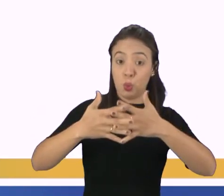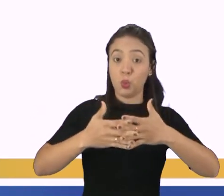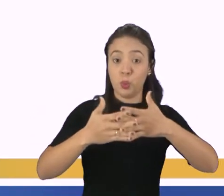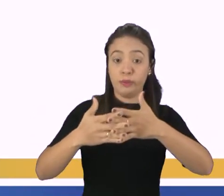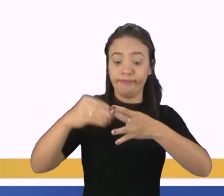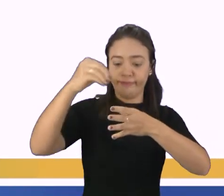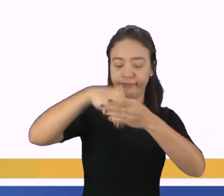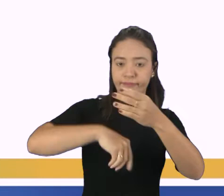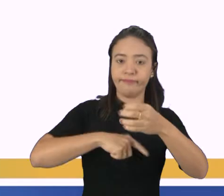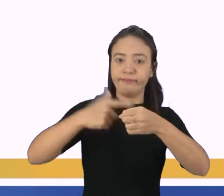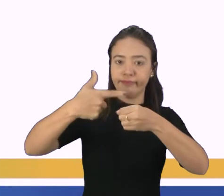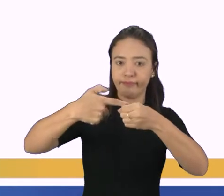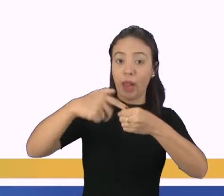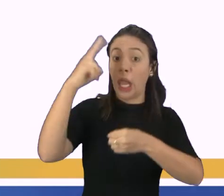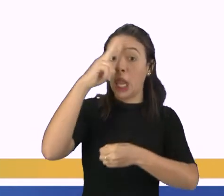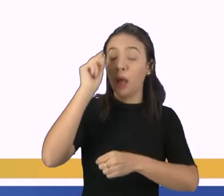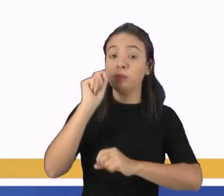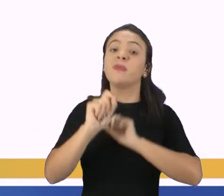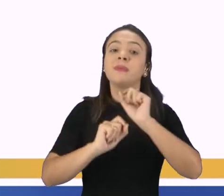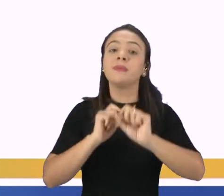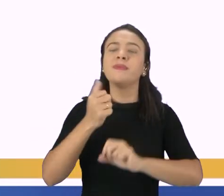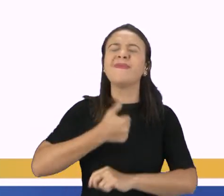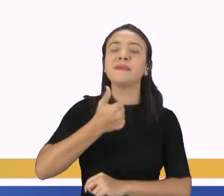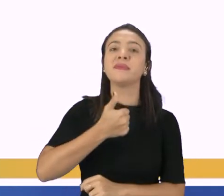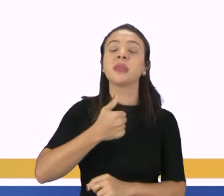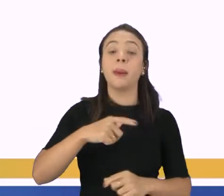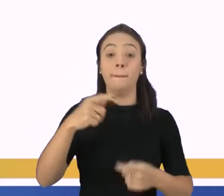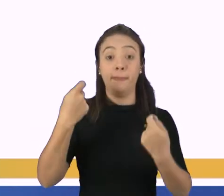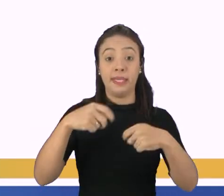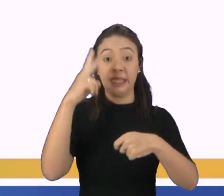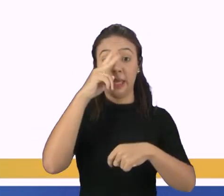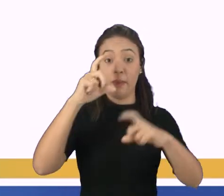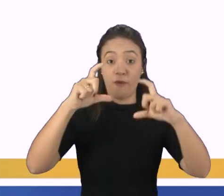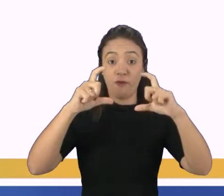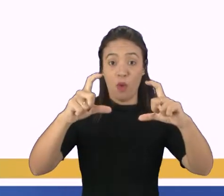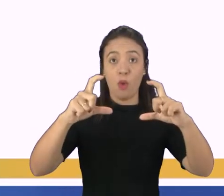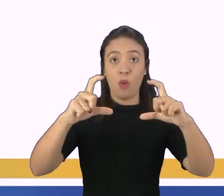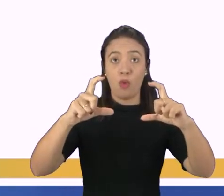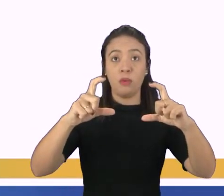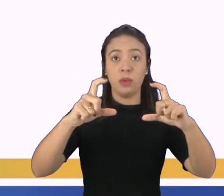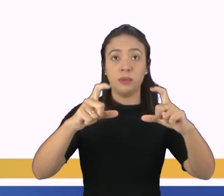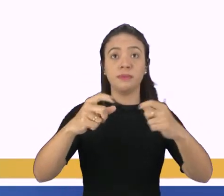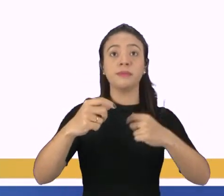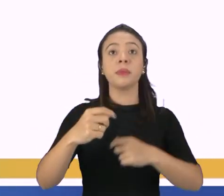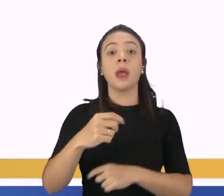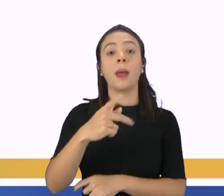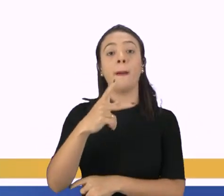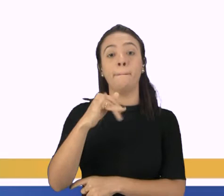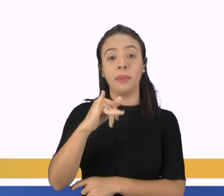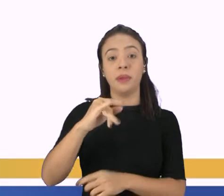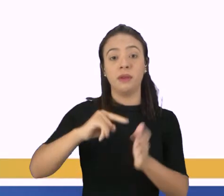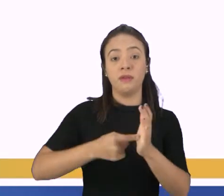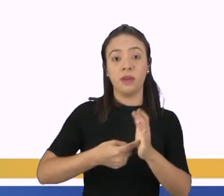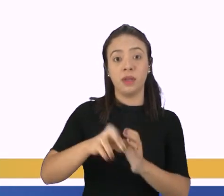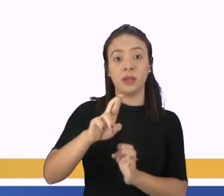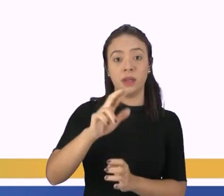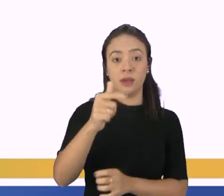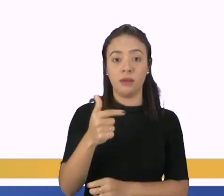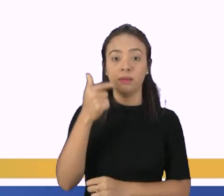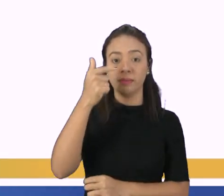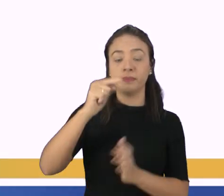E aqui eu quero que você lembre de uma coisinha. Primeiro, a fórmula do cálculo do volume, πr²h,